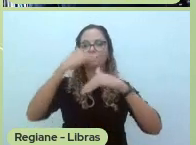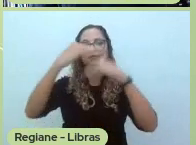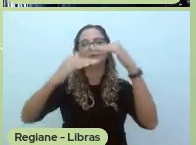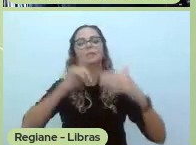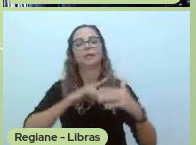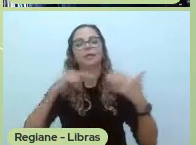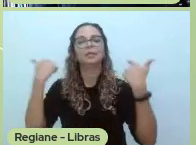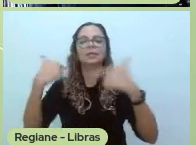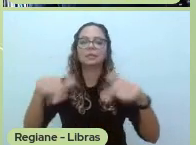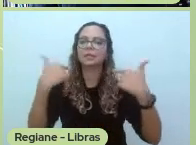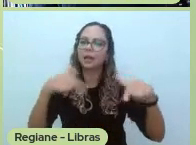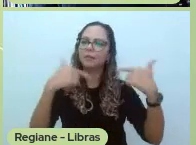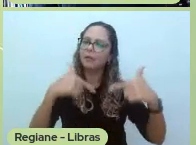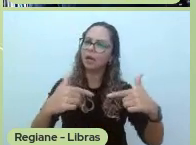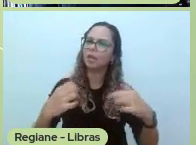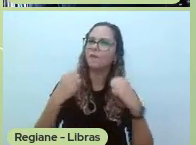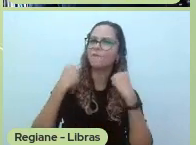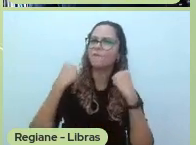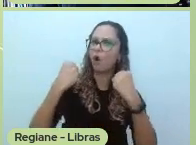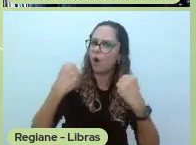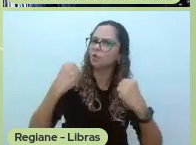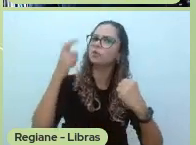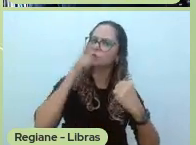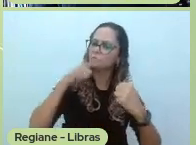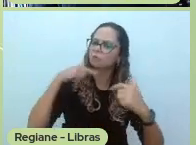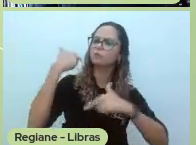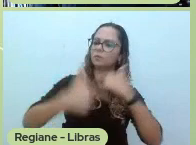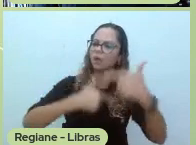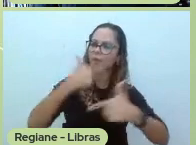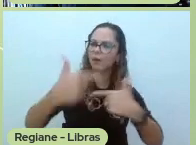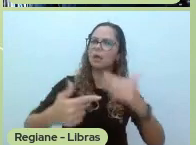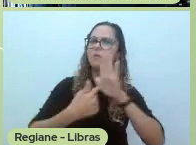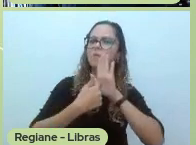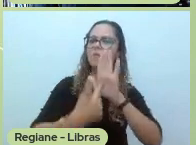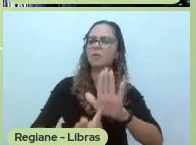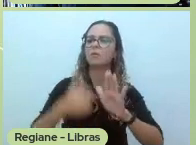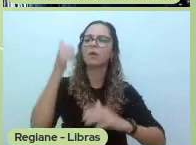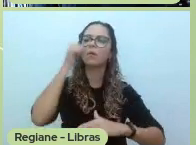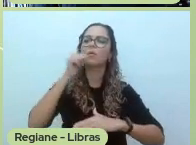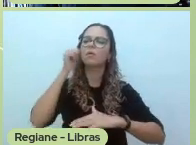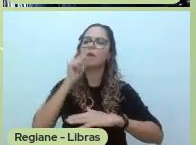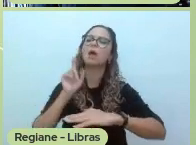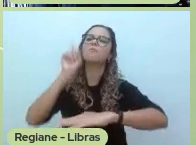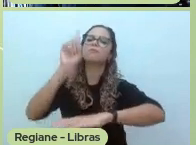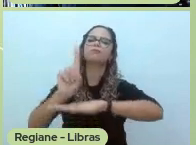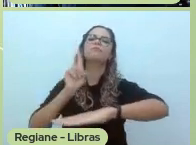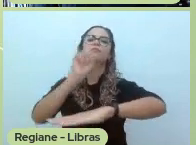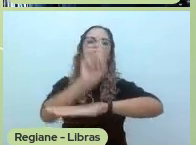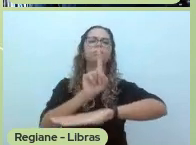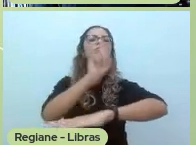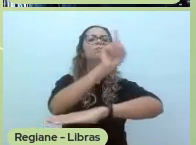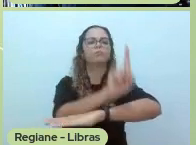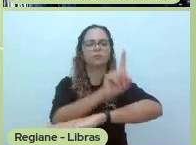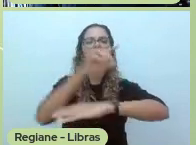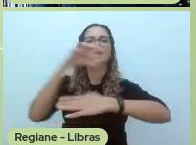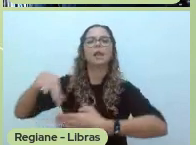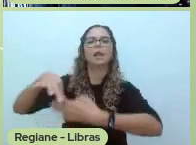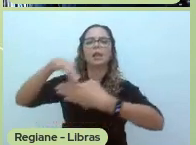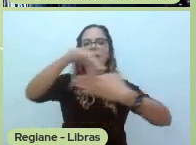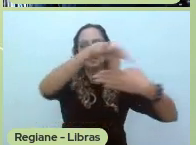de fomentar as mulheres para ocuparem posições de liderança, né? Apoiá-las nesse desenvolvimento e poder